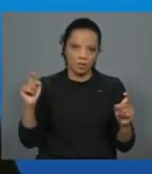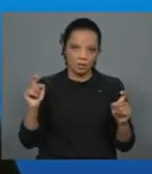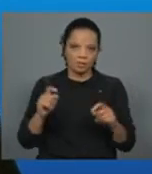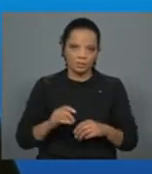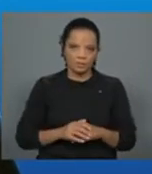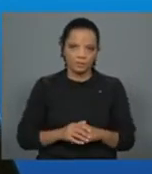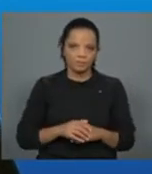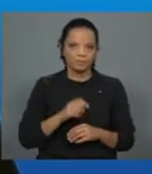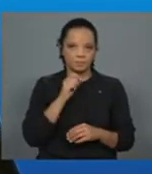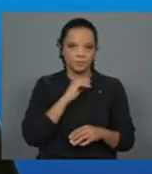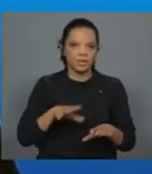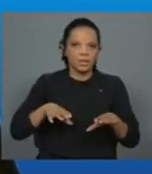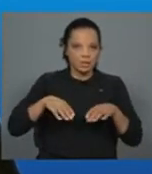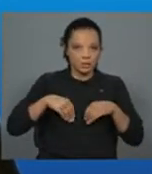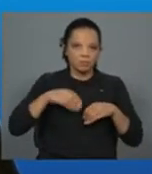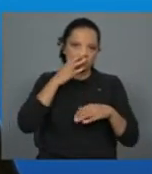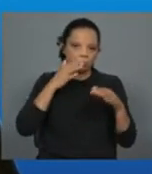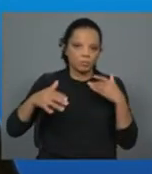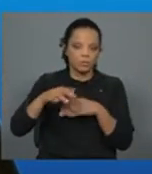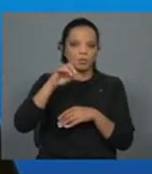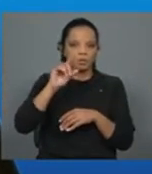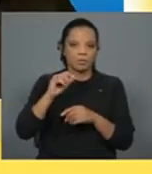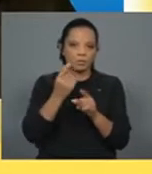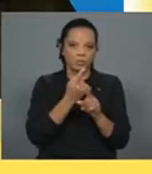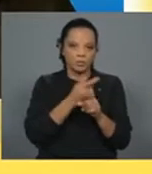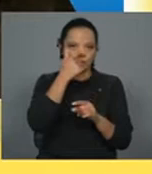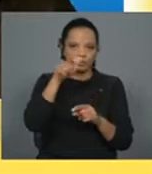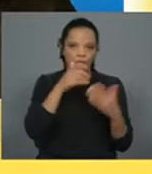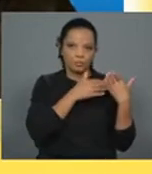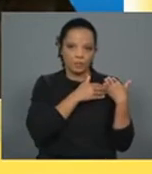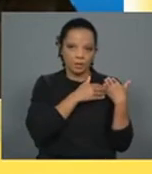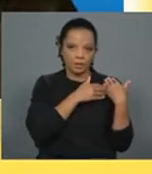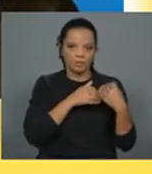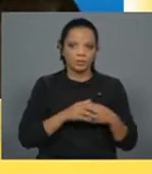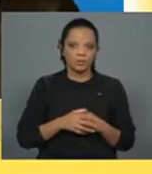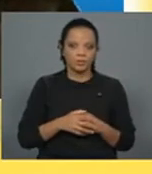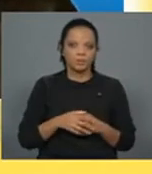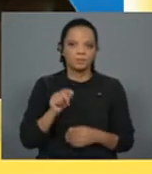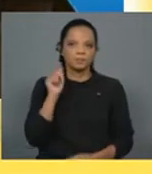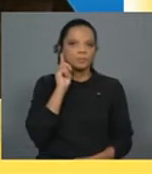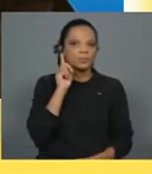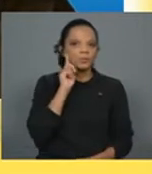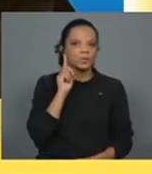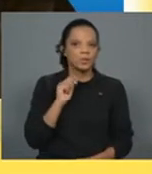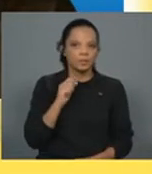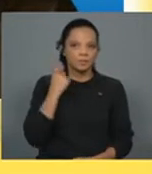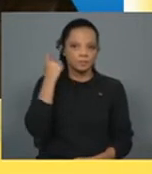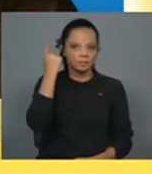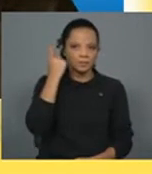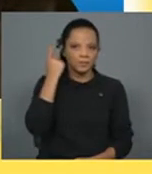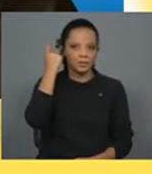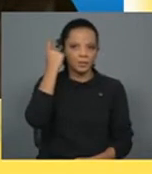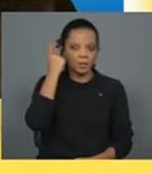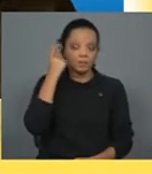ser bem tolerado pela população e pelas autoridades, obviamente. E importa aqui pensar